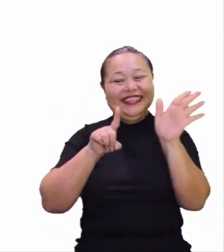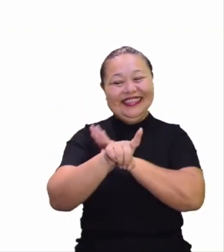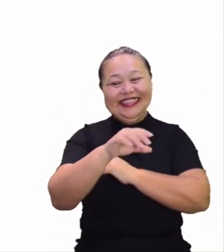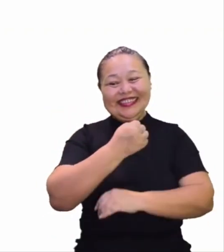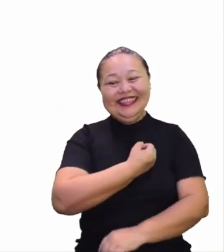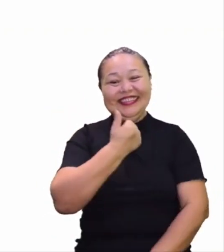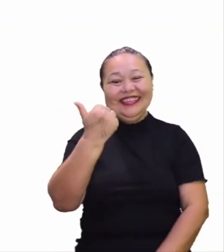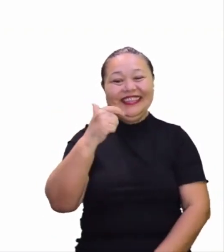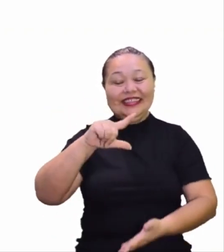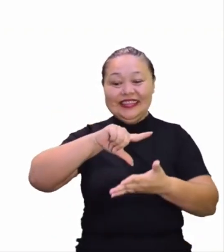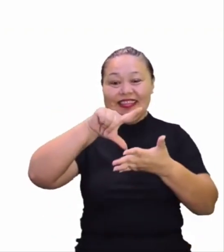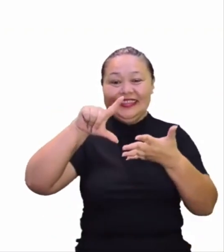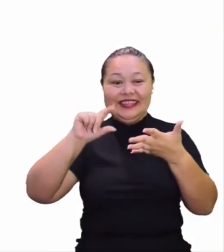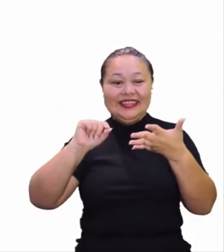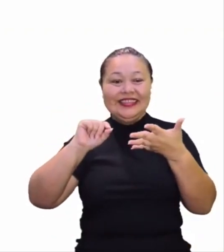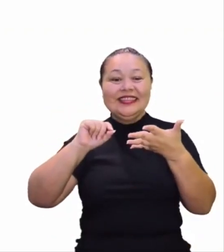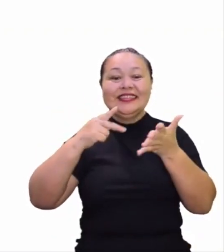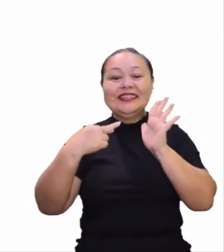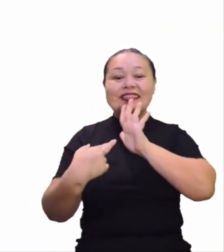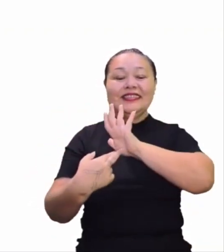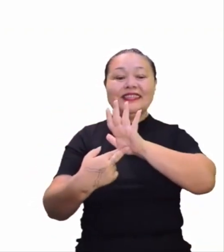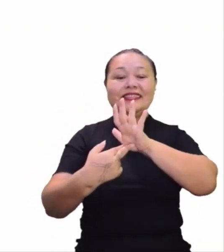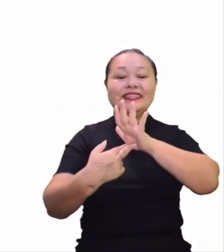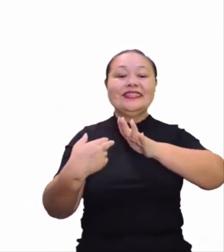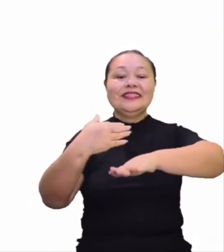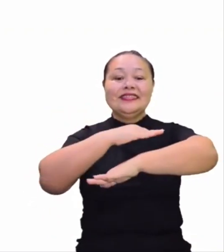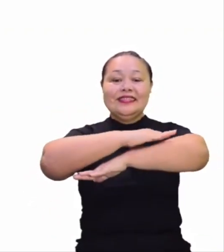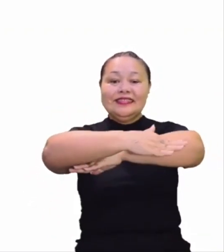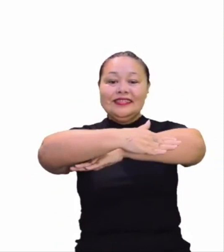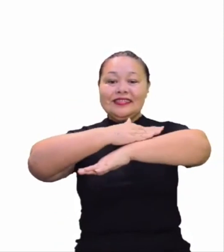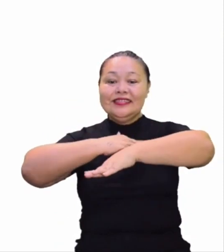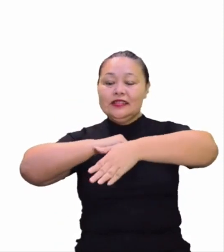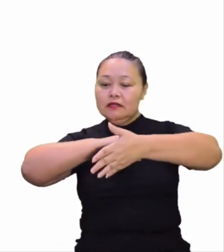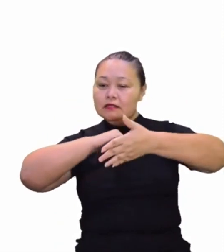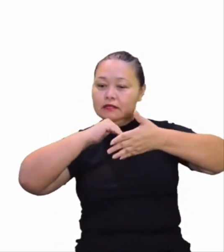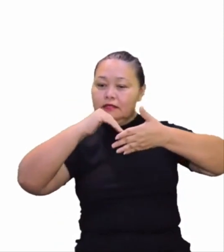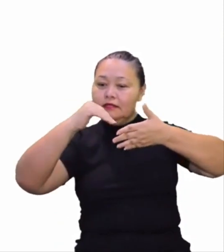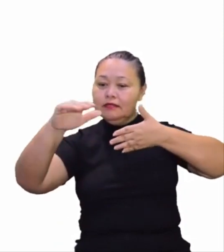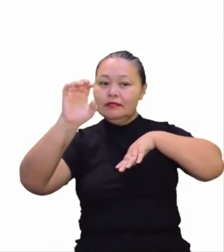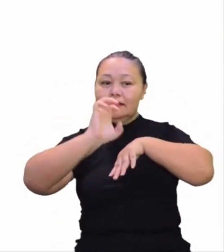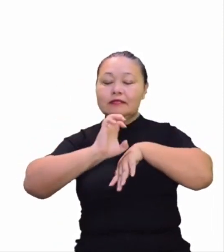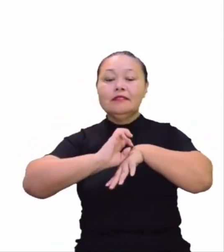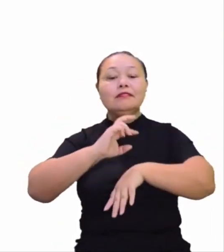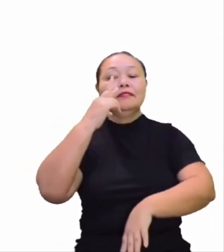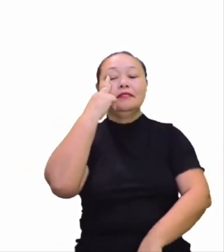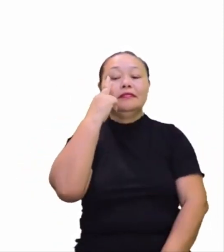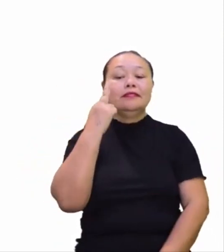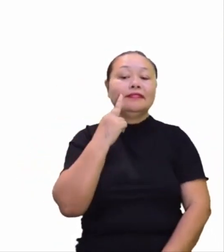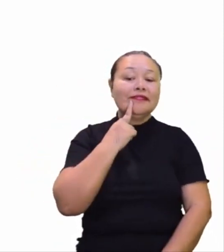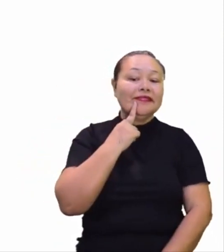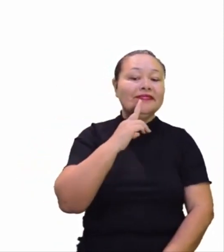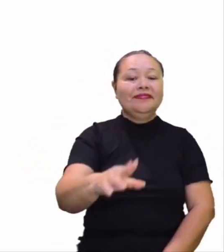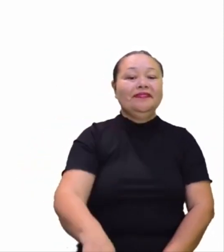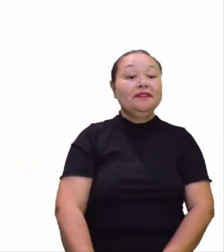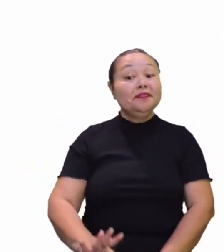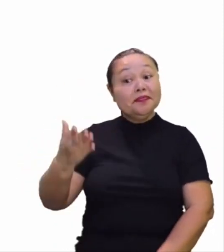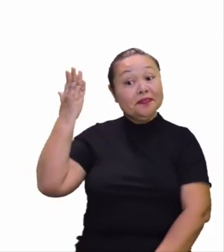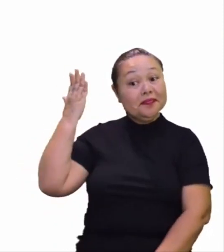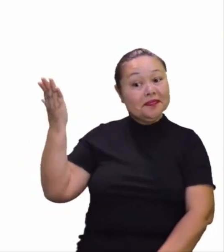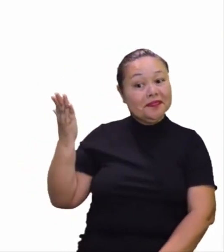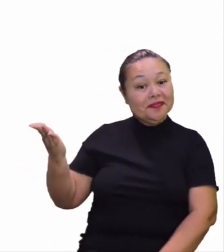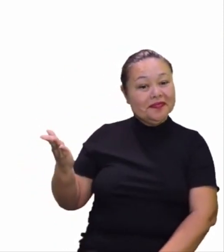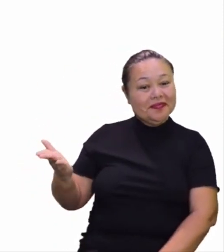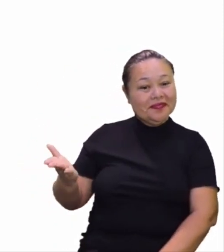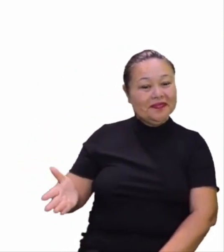Questão 1. Assinale a alternativa em que apresenta as estradas que cortam o estado de Rondônia. Olha